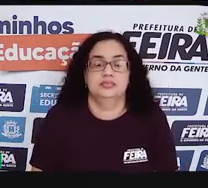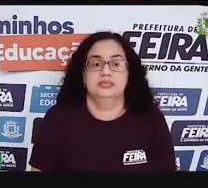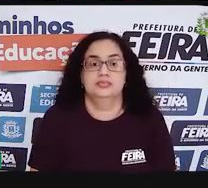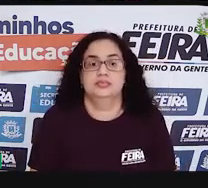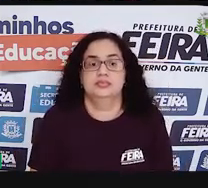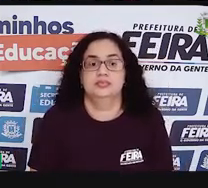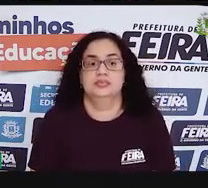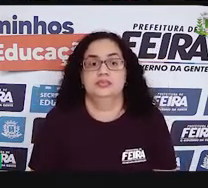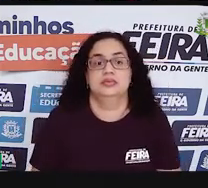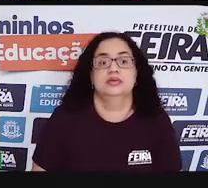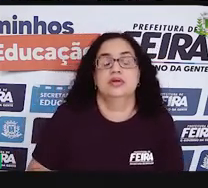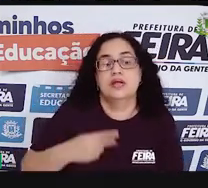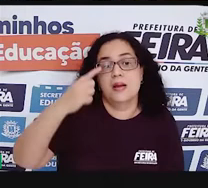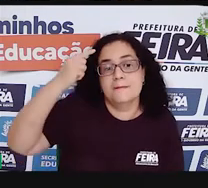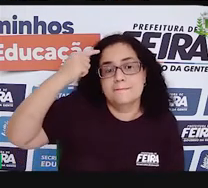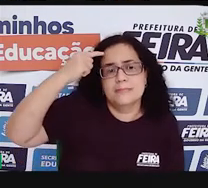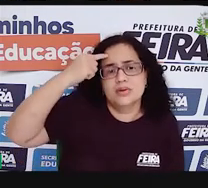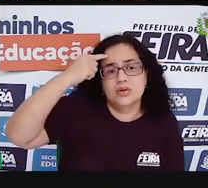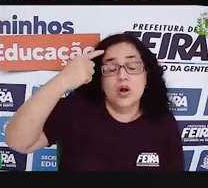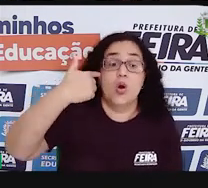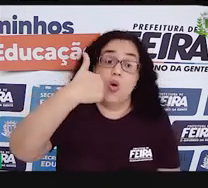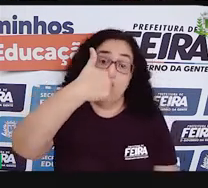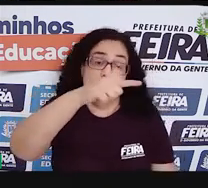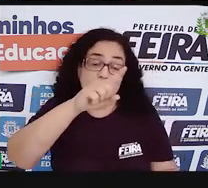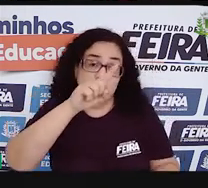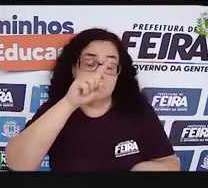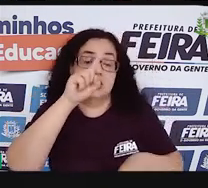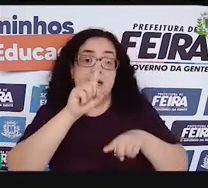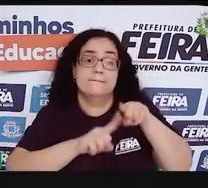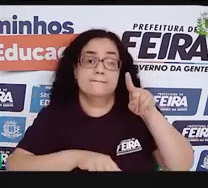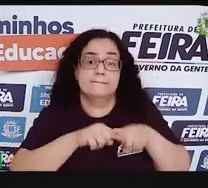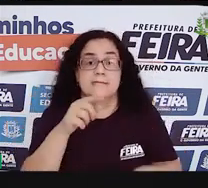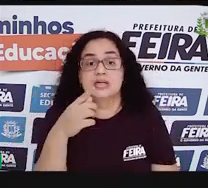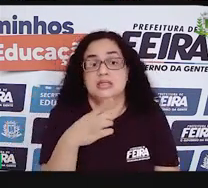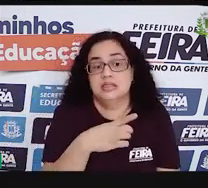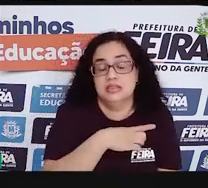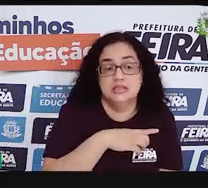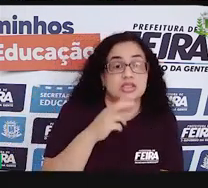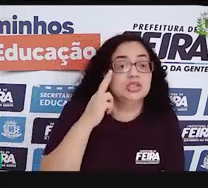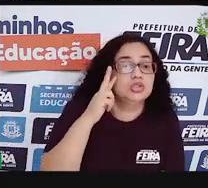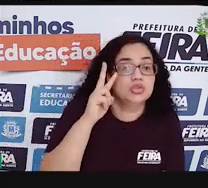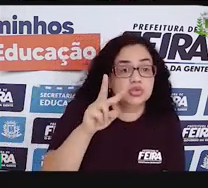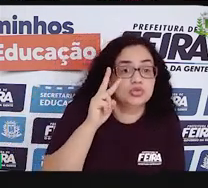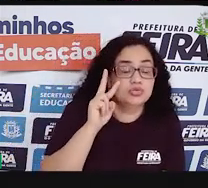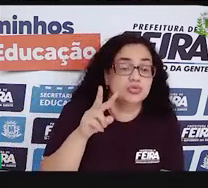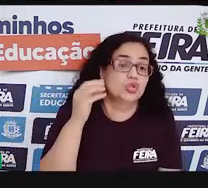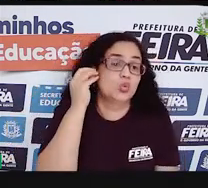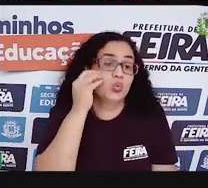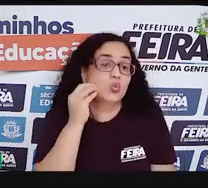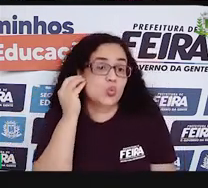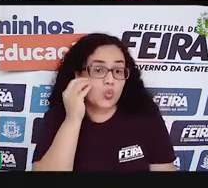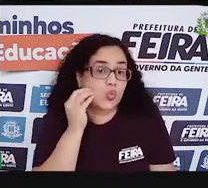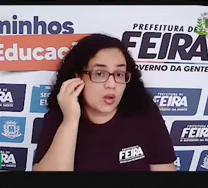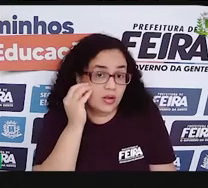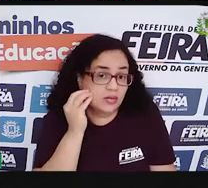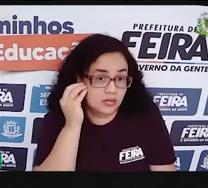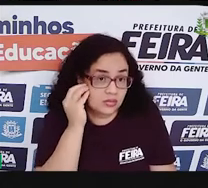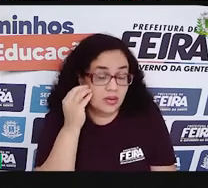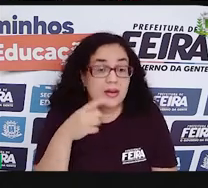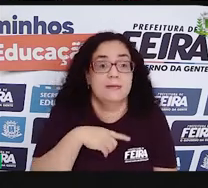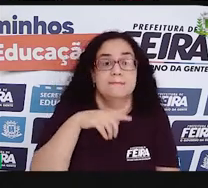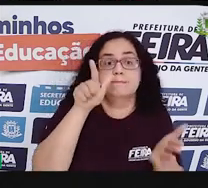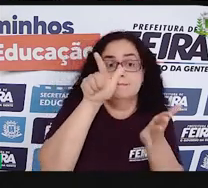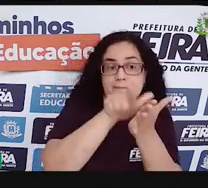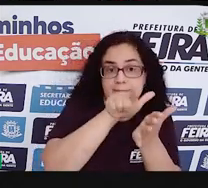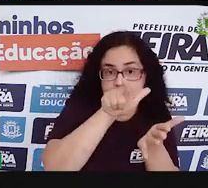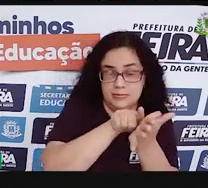E aí, quando a gente pensa nos outros materiais, já que a gente viu aí, experimentou a flexibilidade do